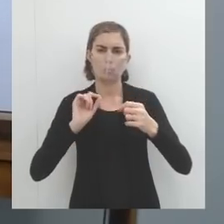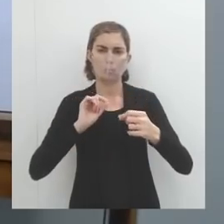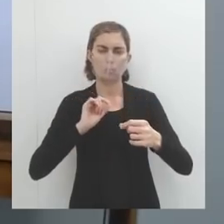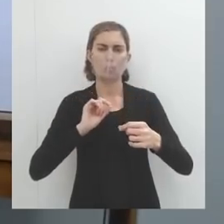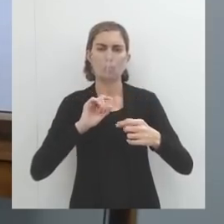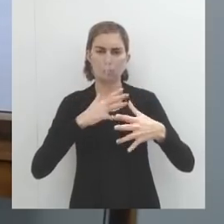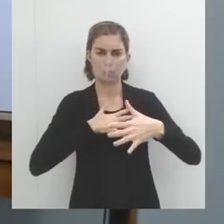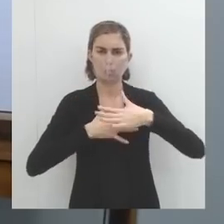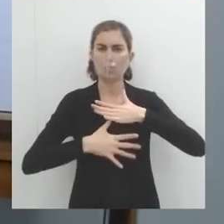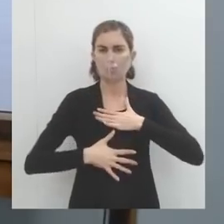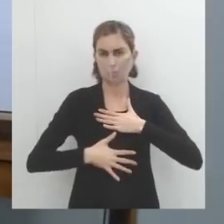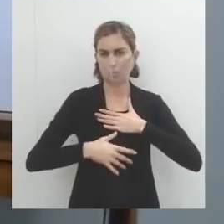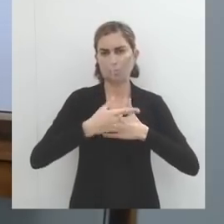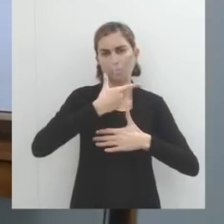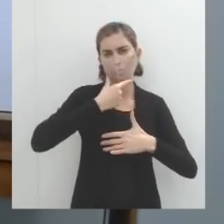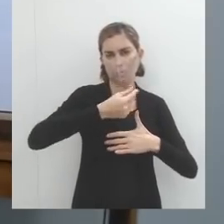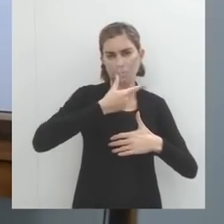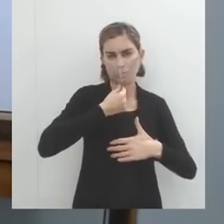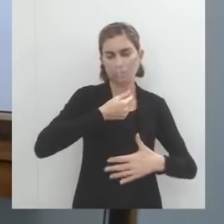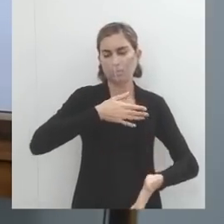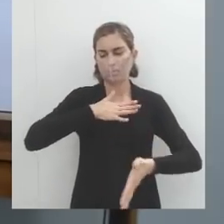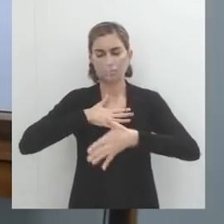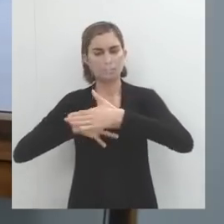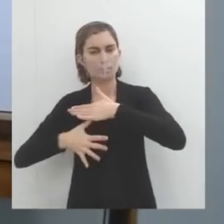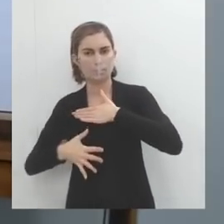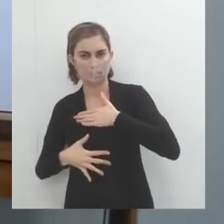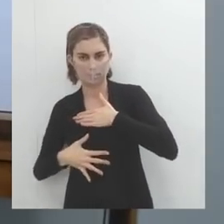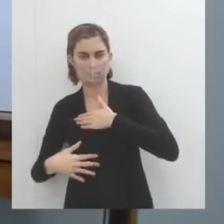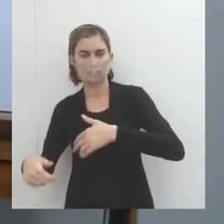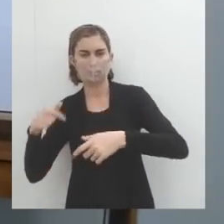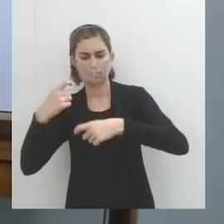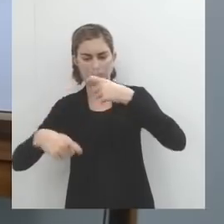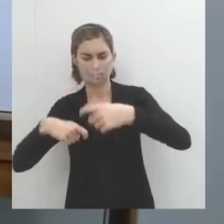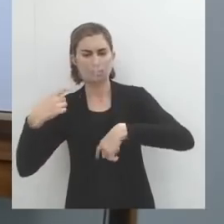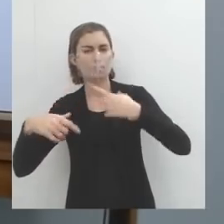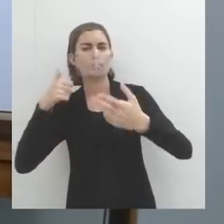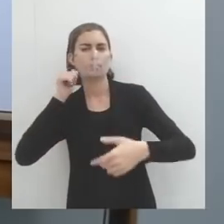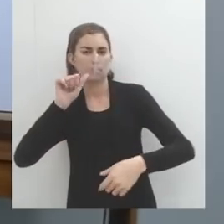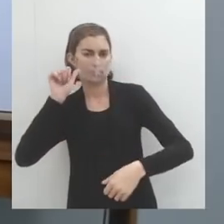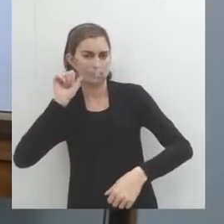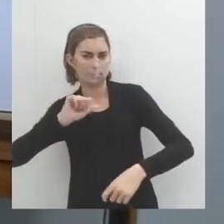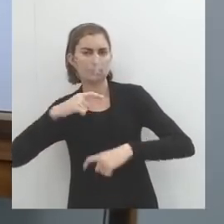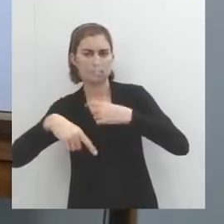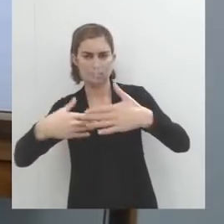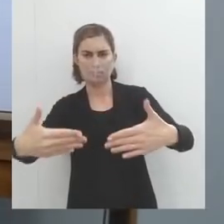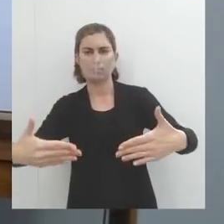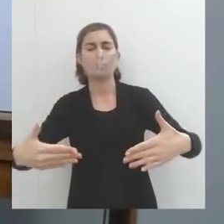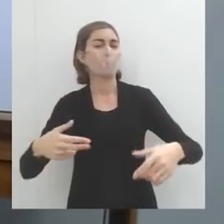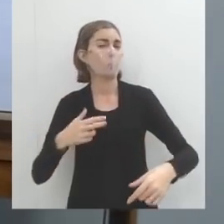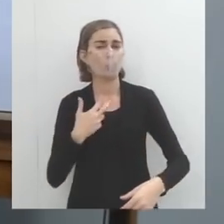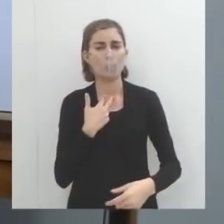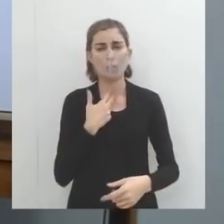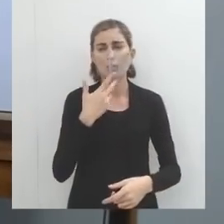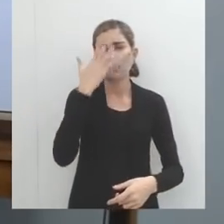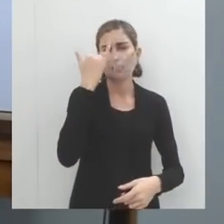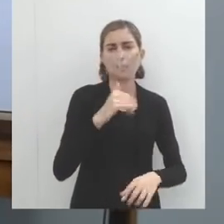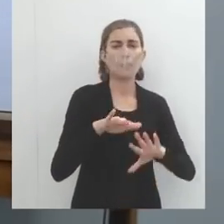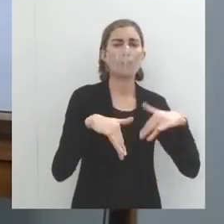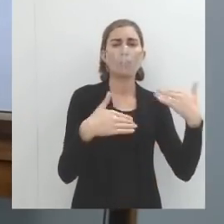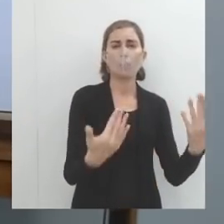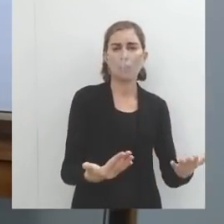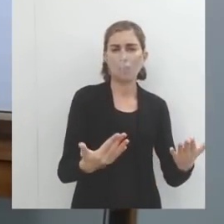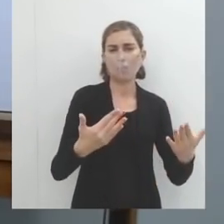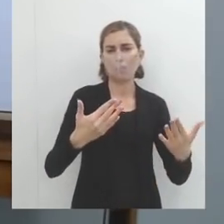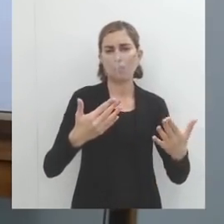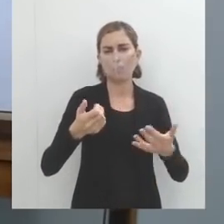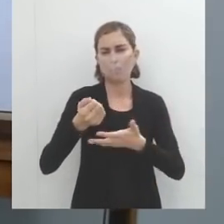do sistema reprodutor masculino e a gente vai ter o sistema reprodutor feminino. Porque assim, não adianta tu saber qual é o